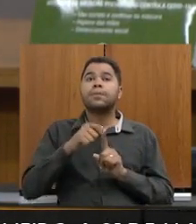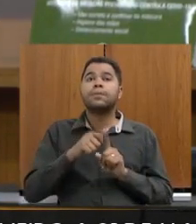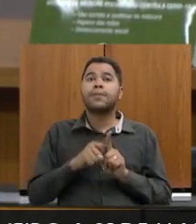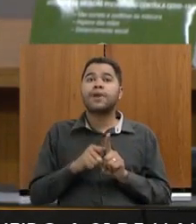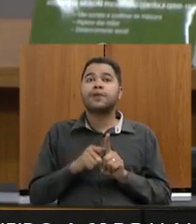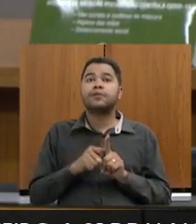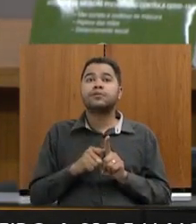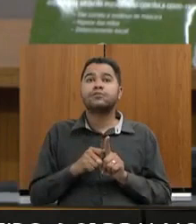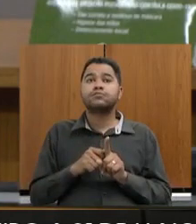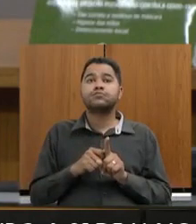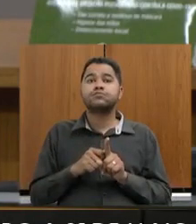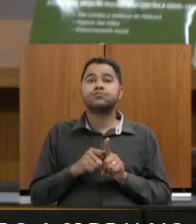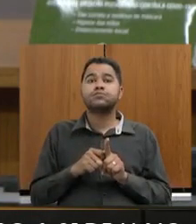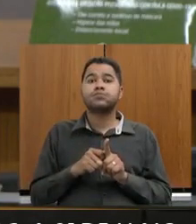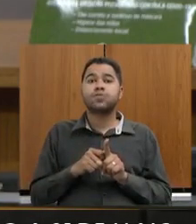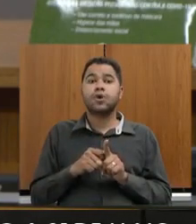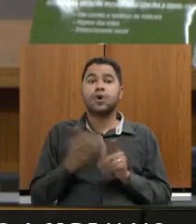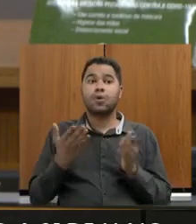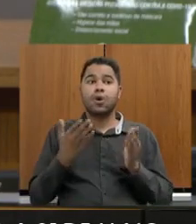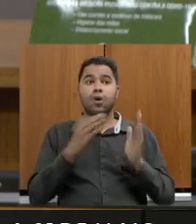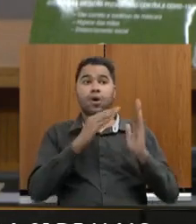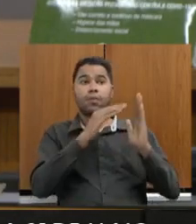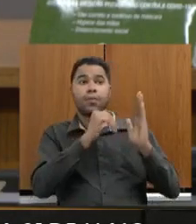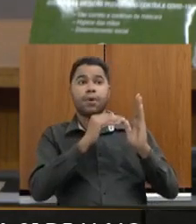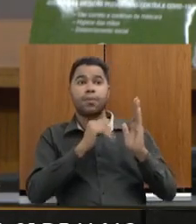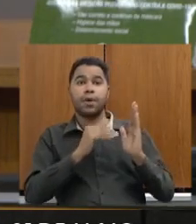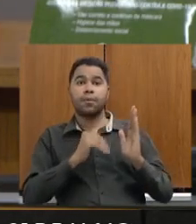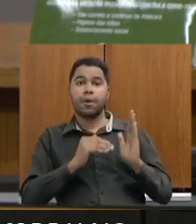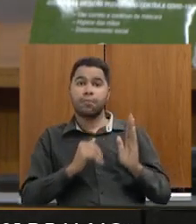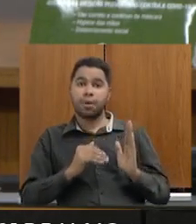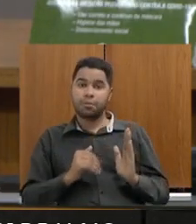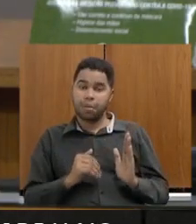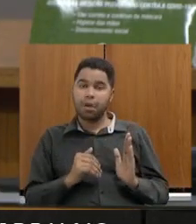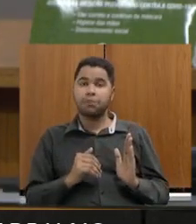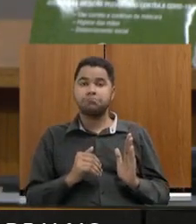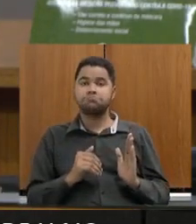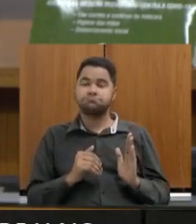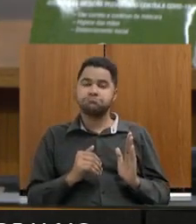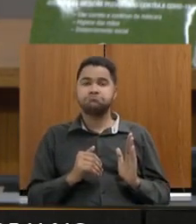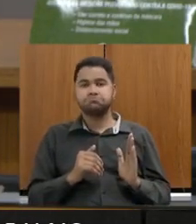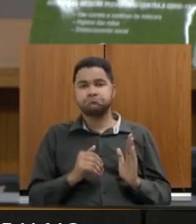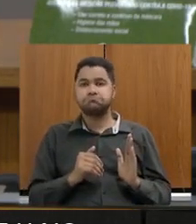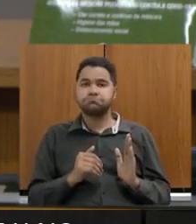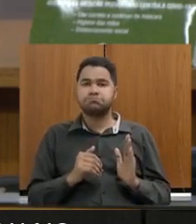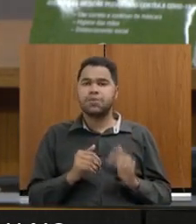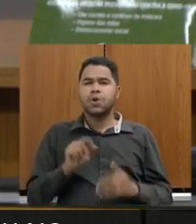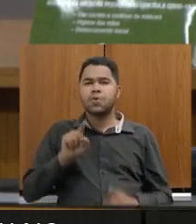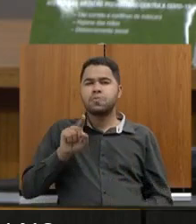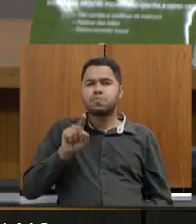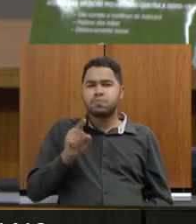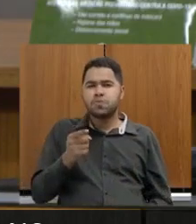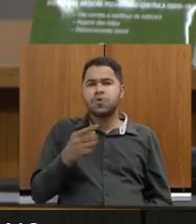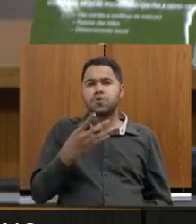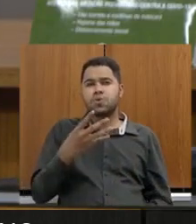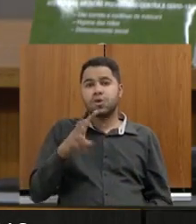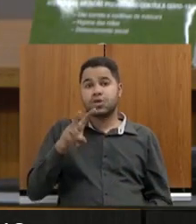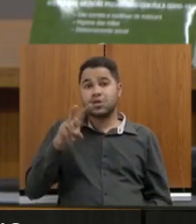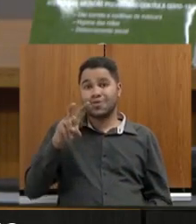deve deveremos com essa nomeação que vai acontecer devemos fechar aí com